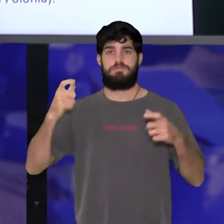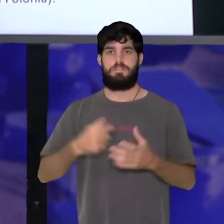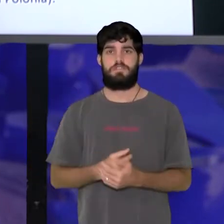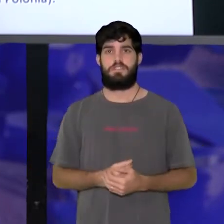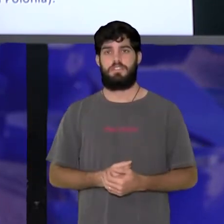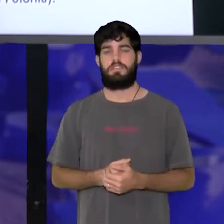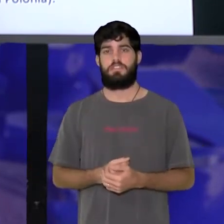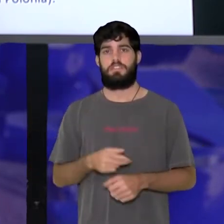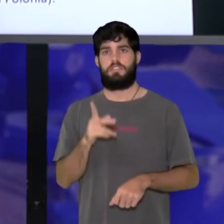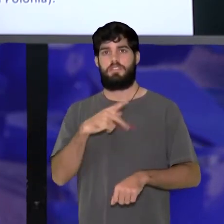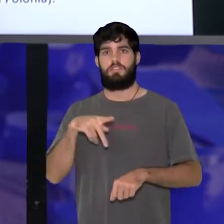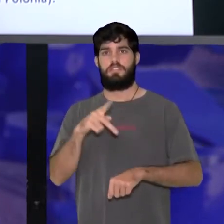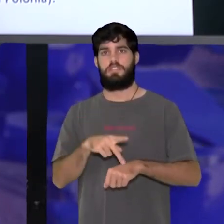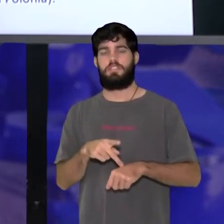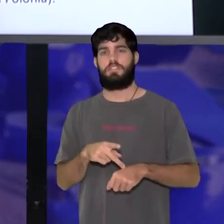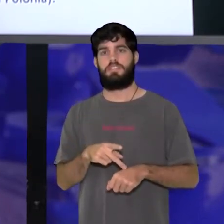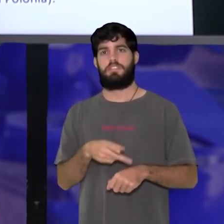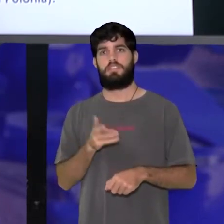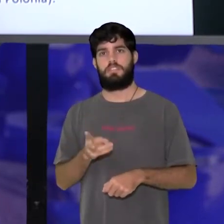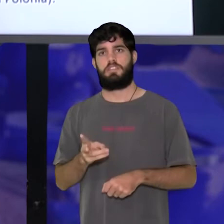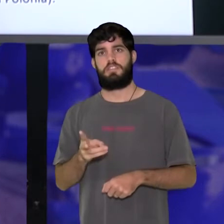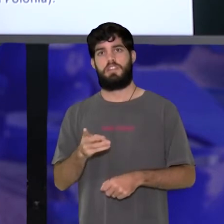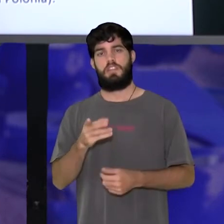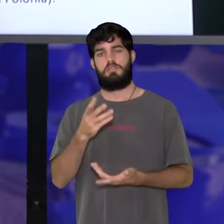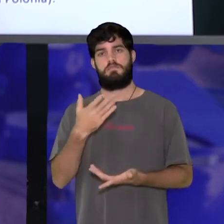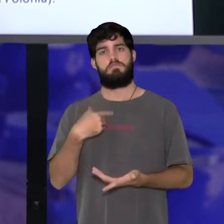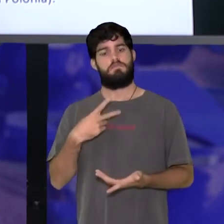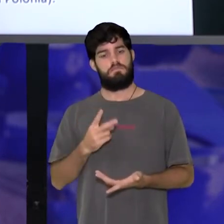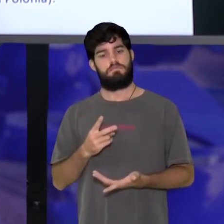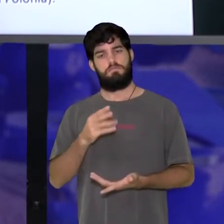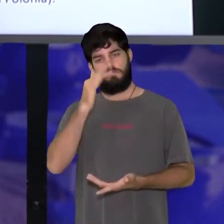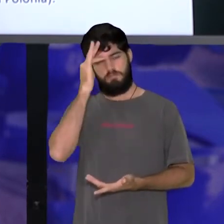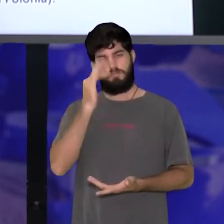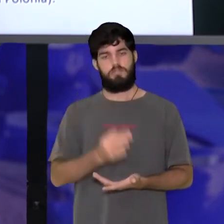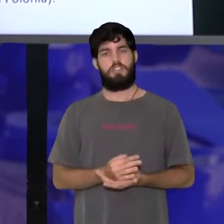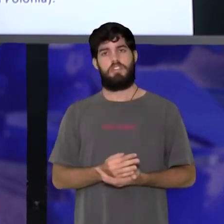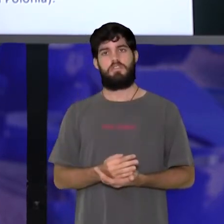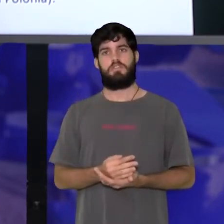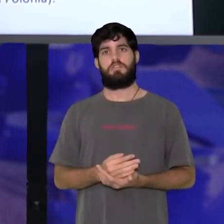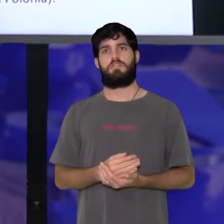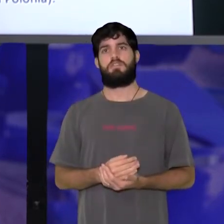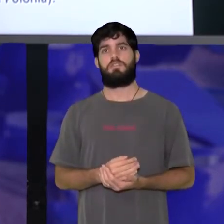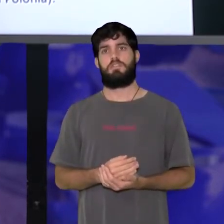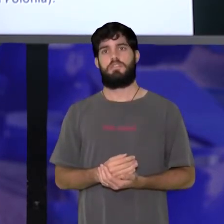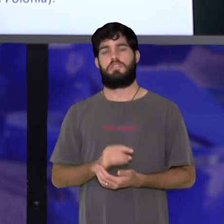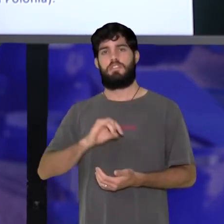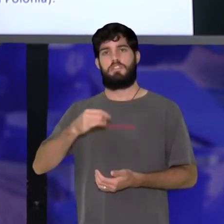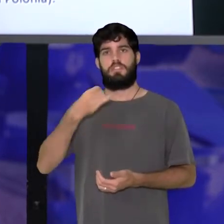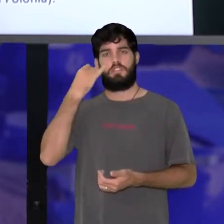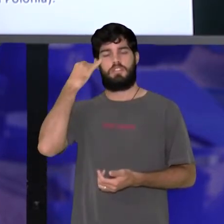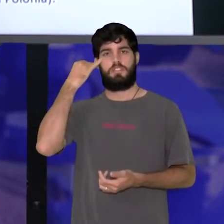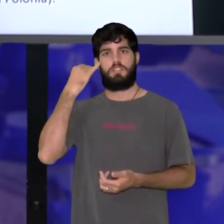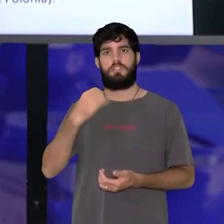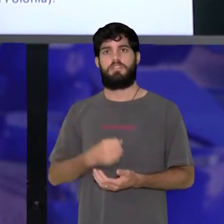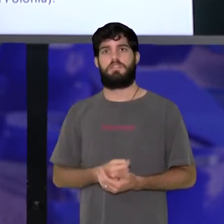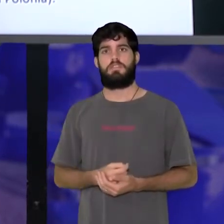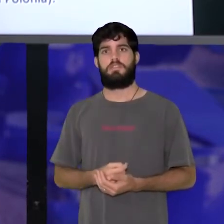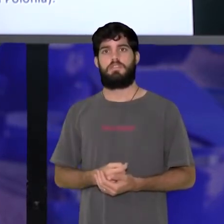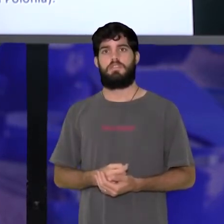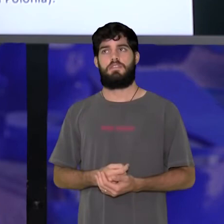se comprometiam a permanecer fiéis ao capitalismo. O Japão também recebeu ajuda